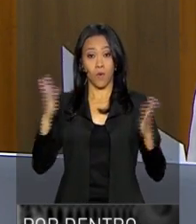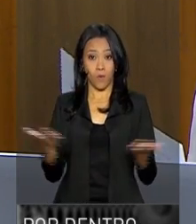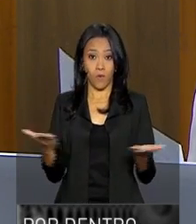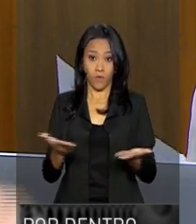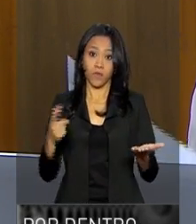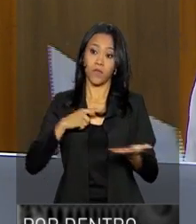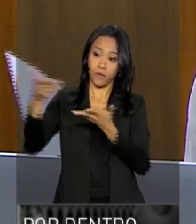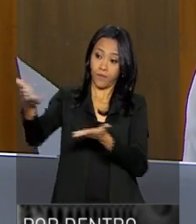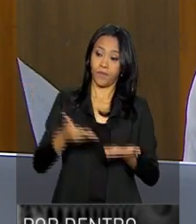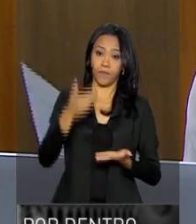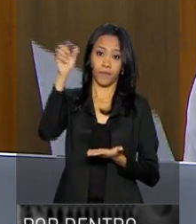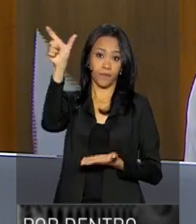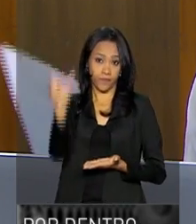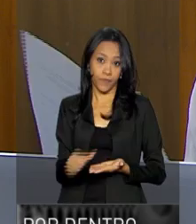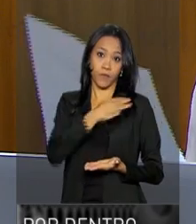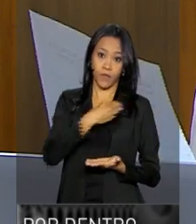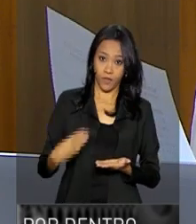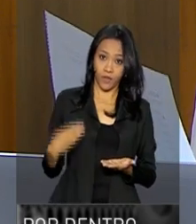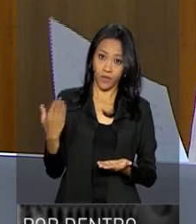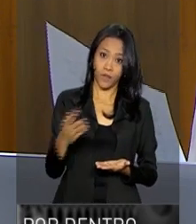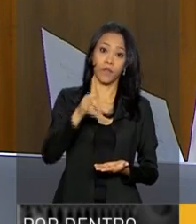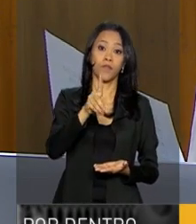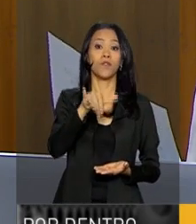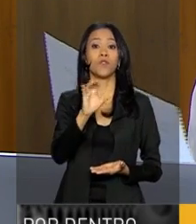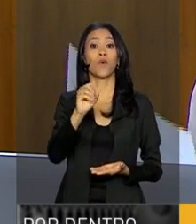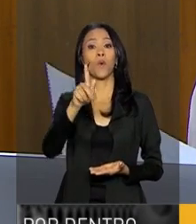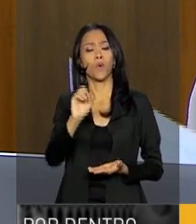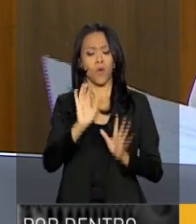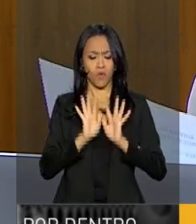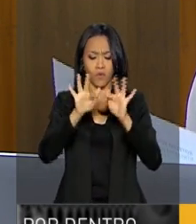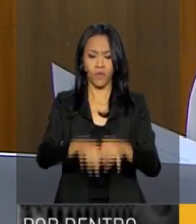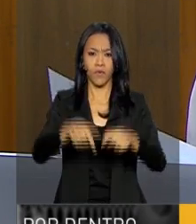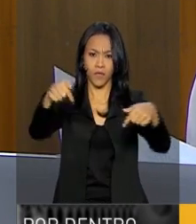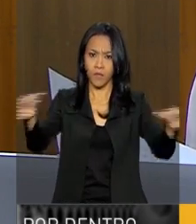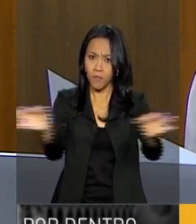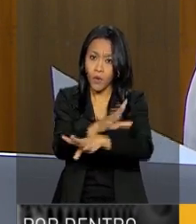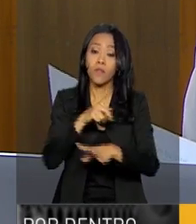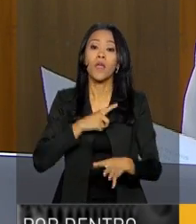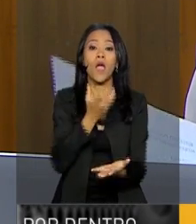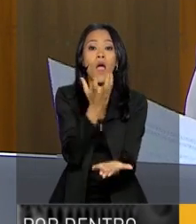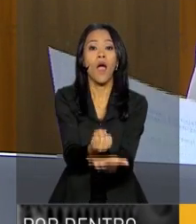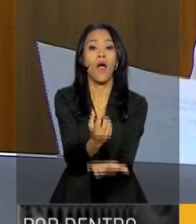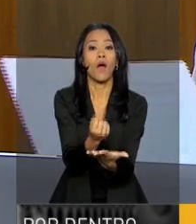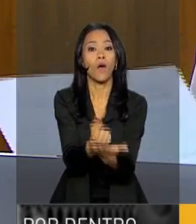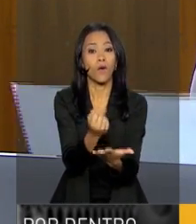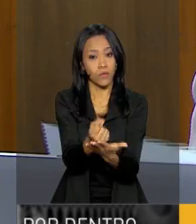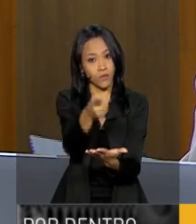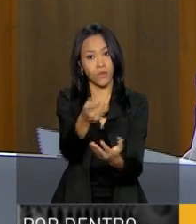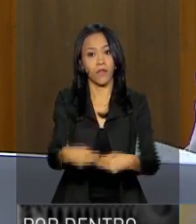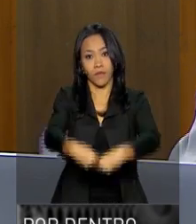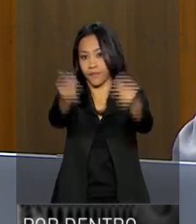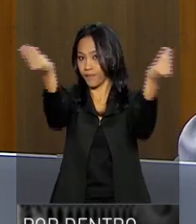de oliveira lembrando que ao final do programa o áudio estará disponível no site da rede nacional de rádio e tv mas agora mais uma